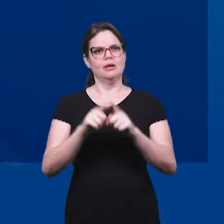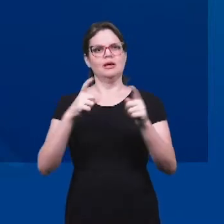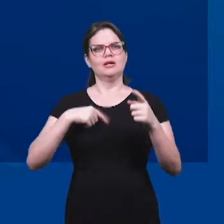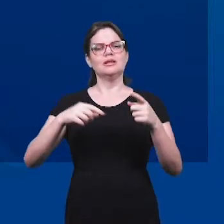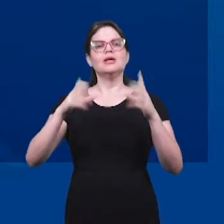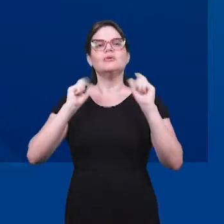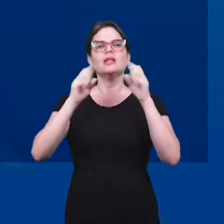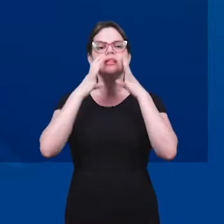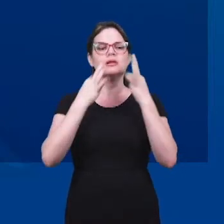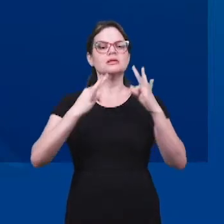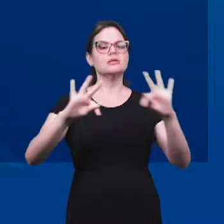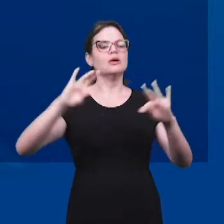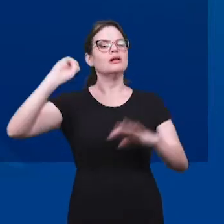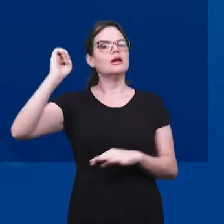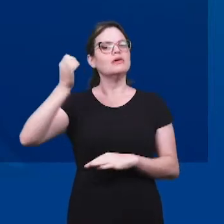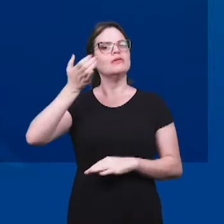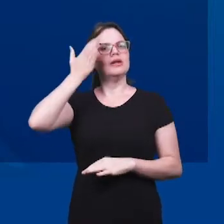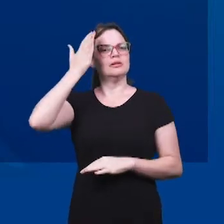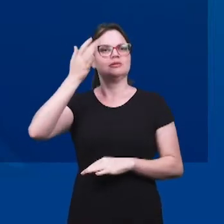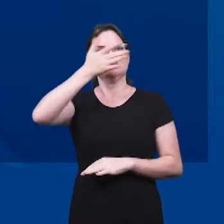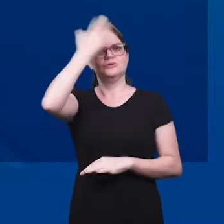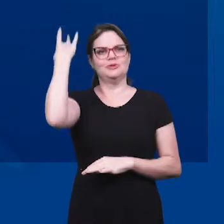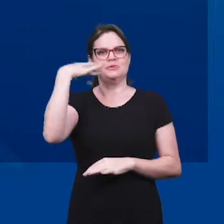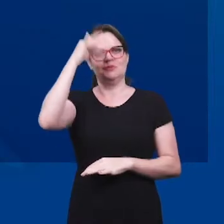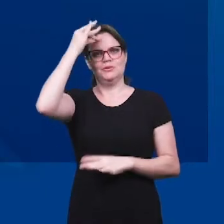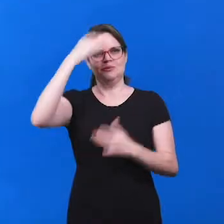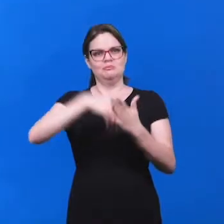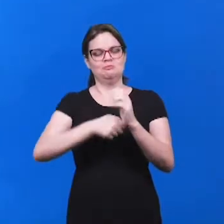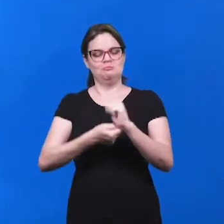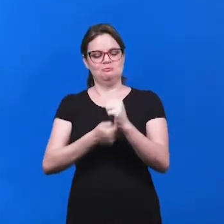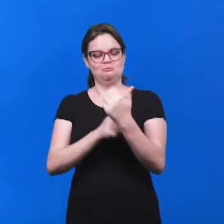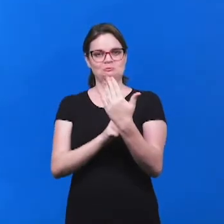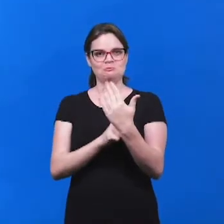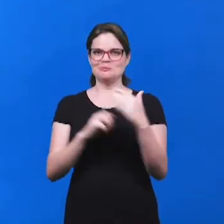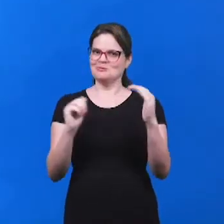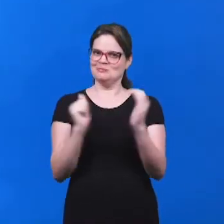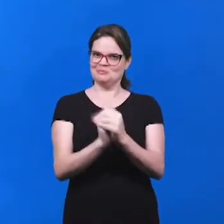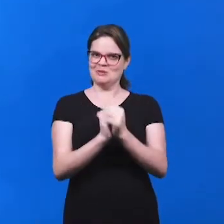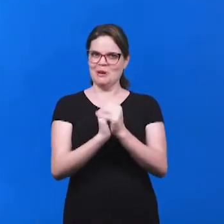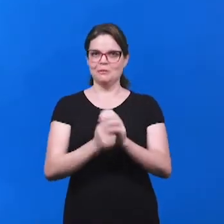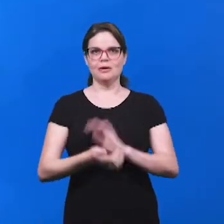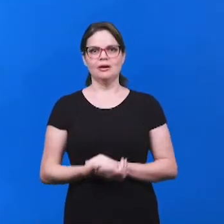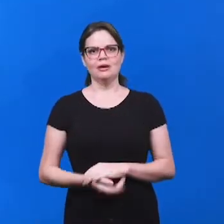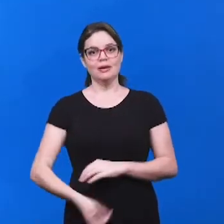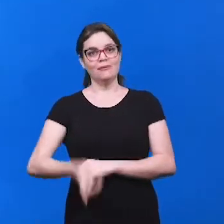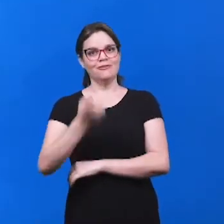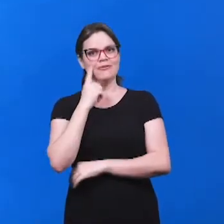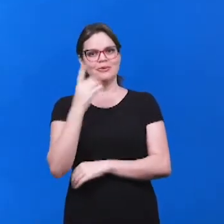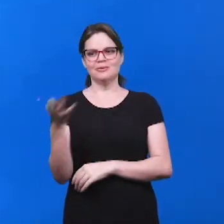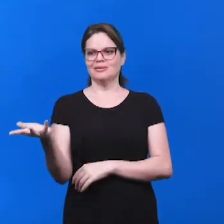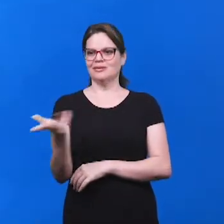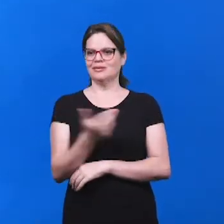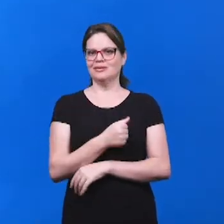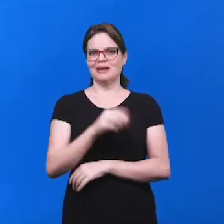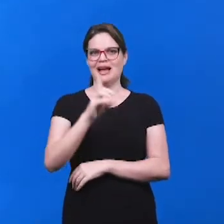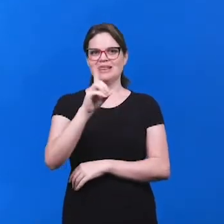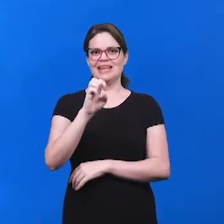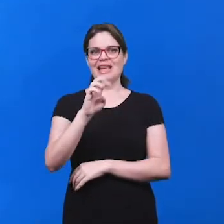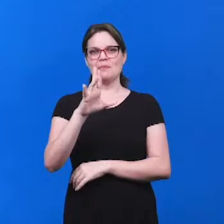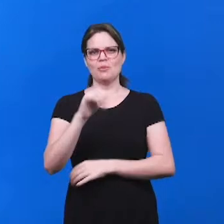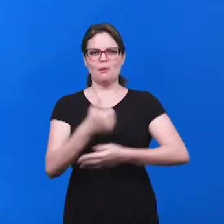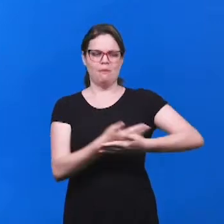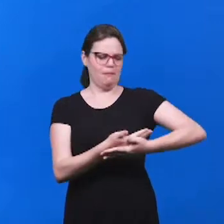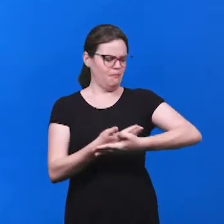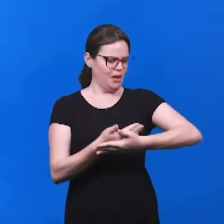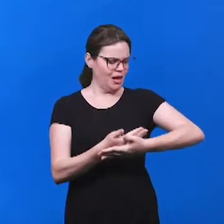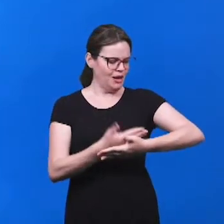mistérios revelados. Amém? A paz seja Jesus. Viram que maravilha a reação da Débora durante todo o momento que a